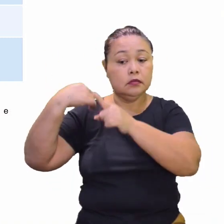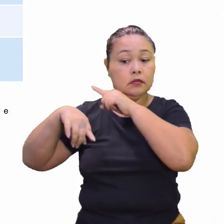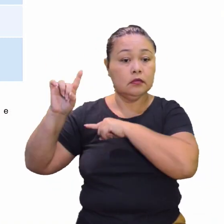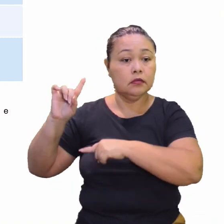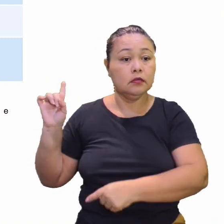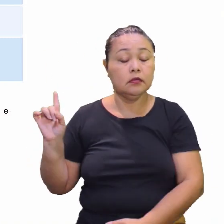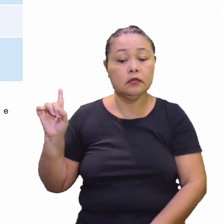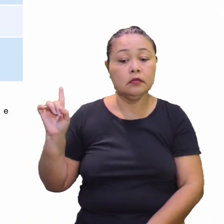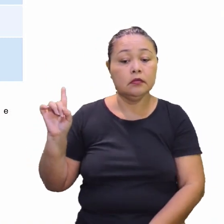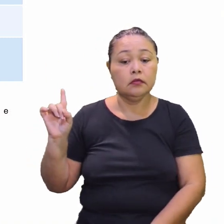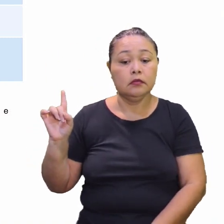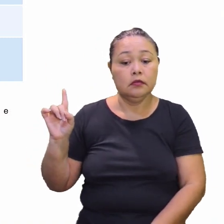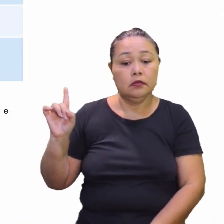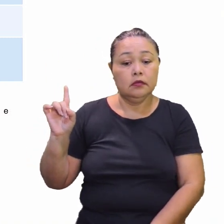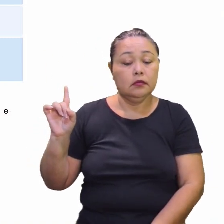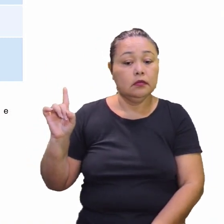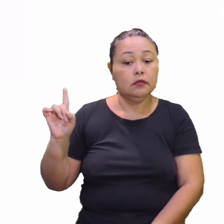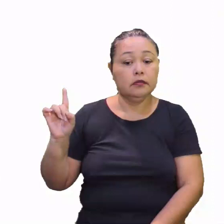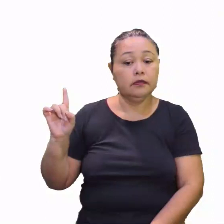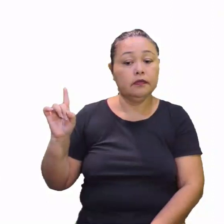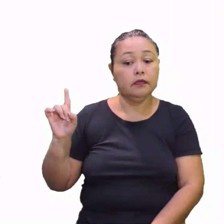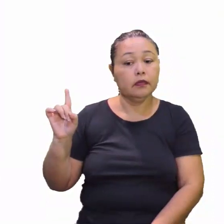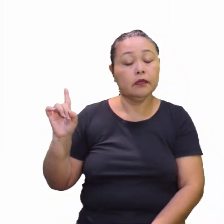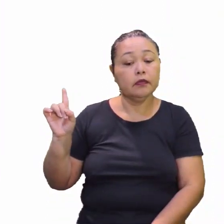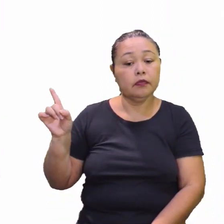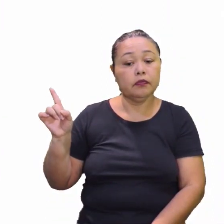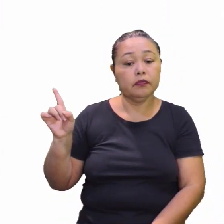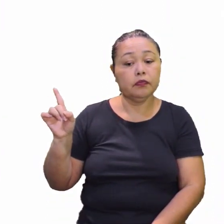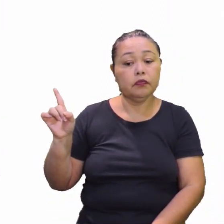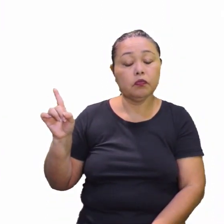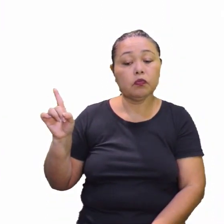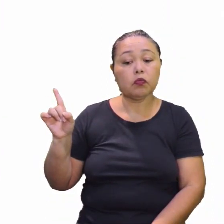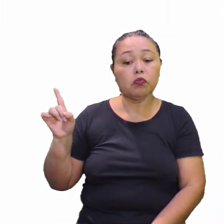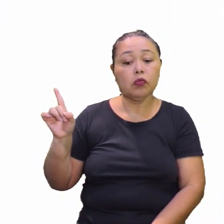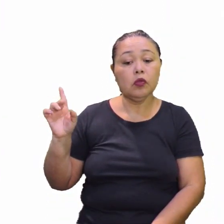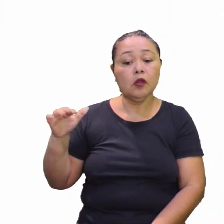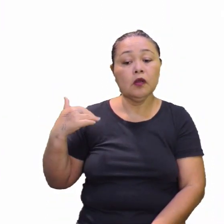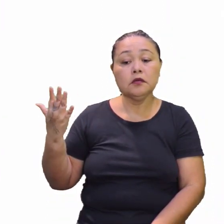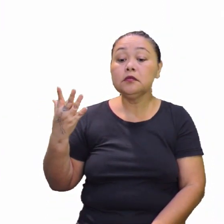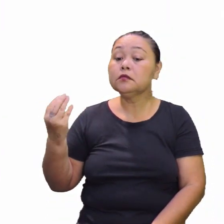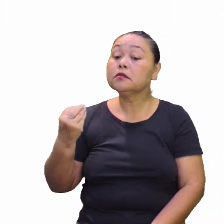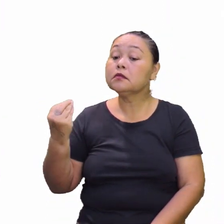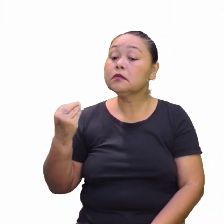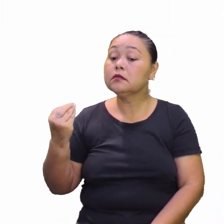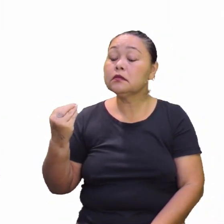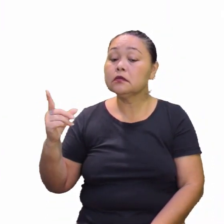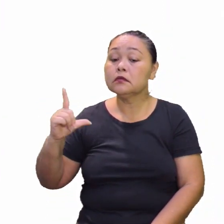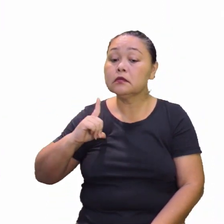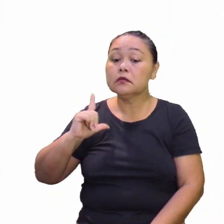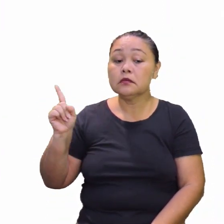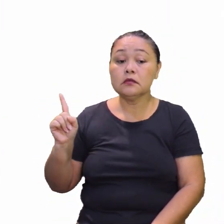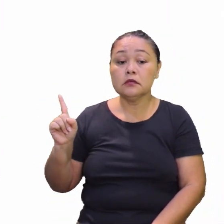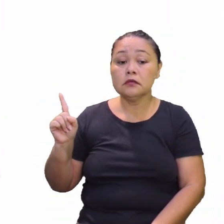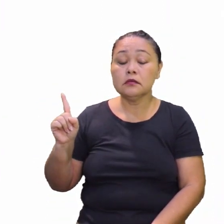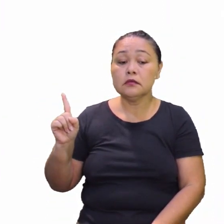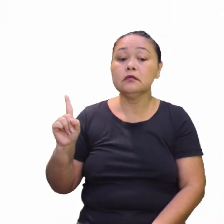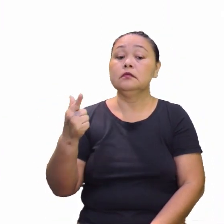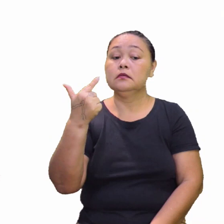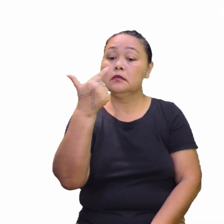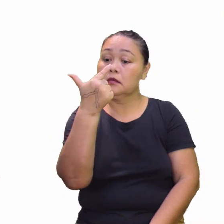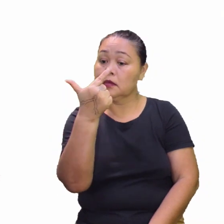já que você fez essa abordagem, olha só, que então, é como se você estivesse pegando